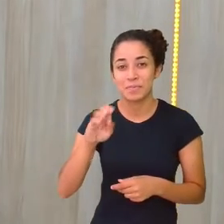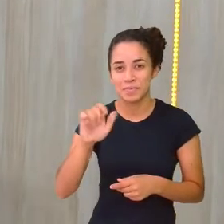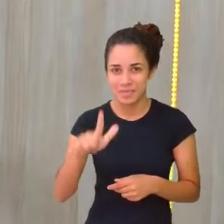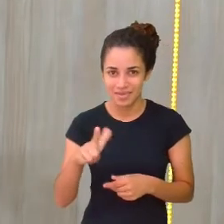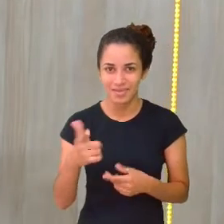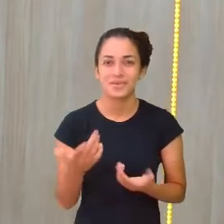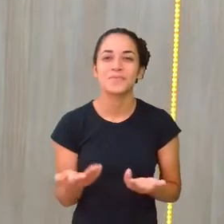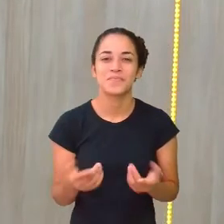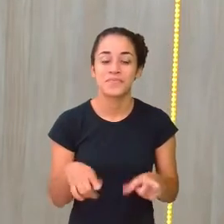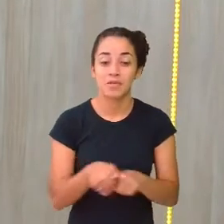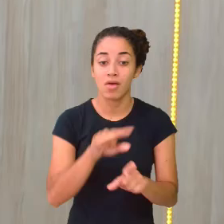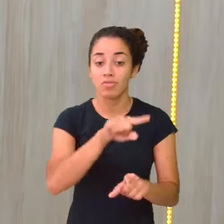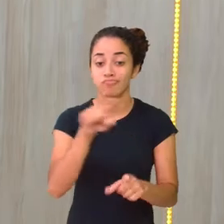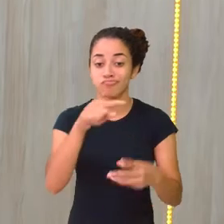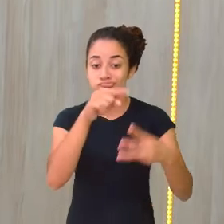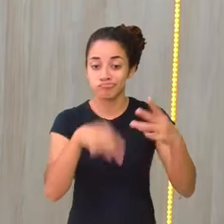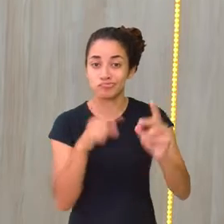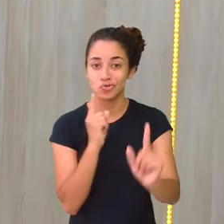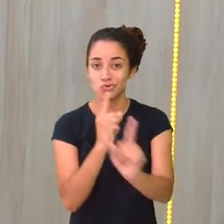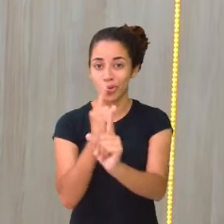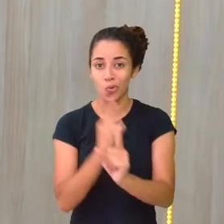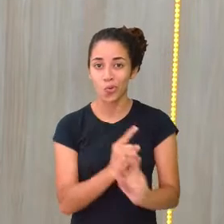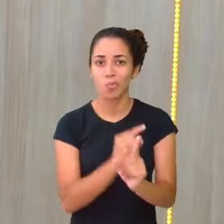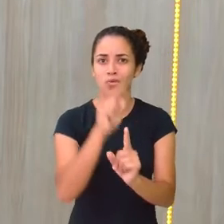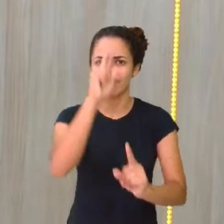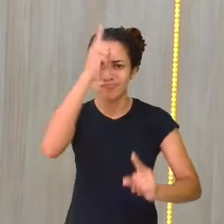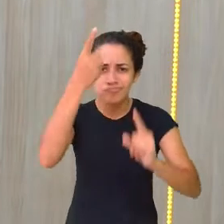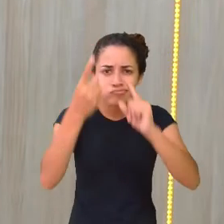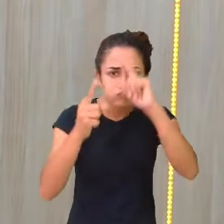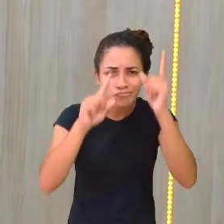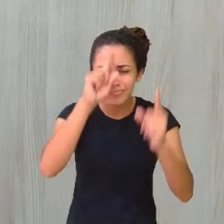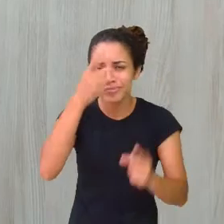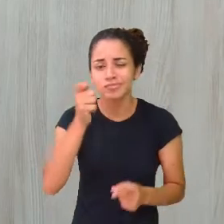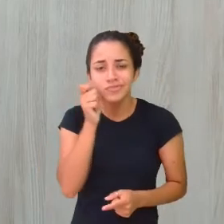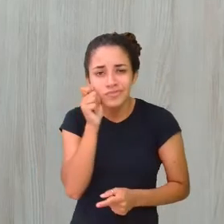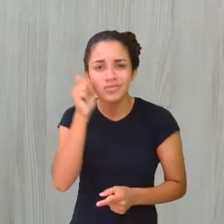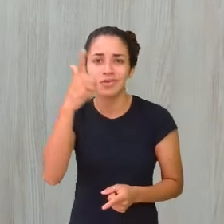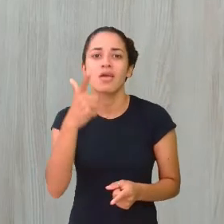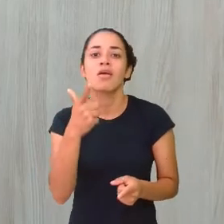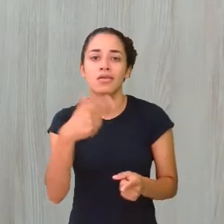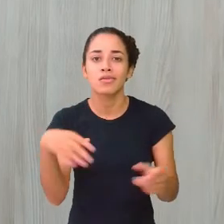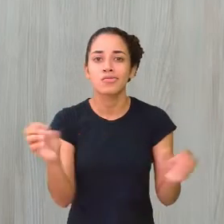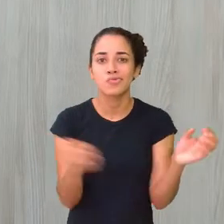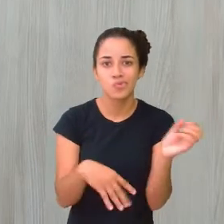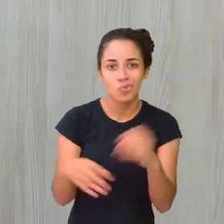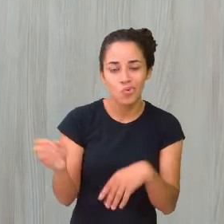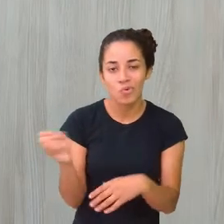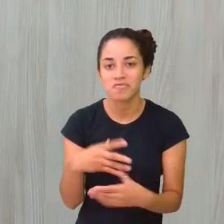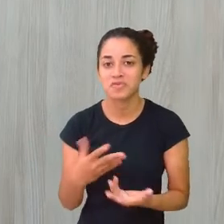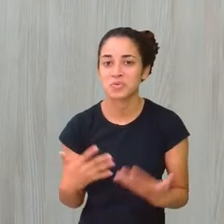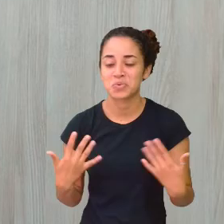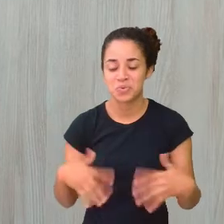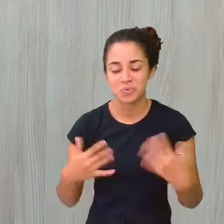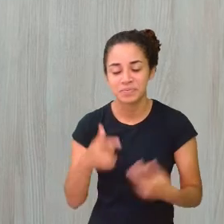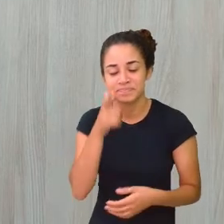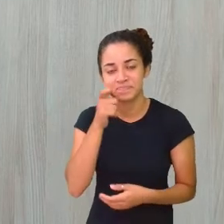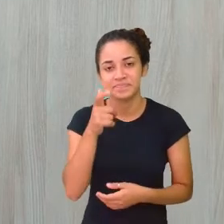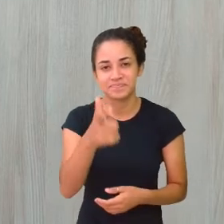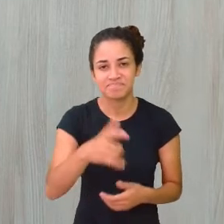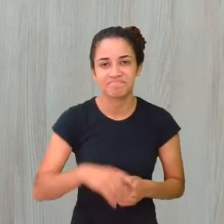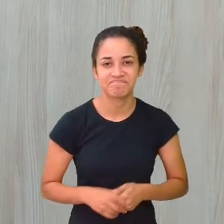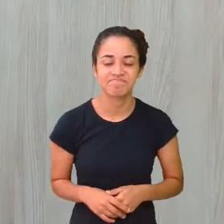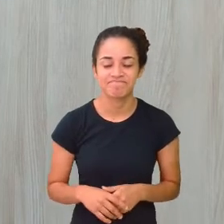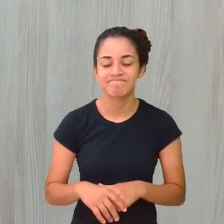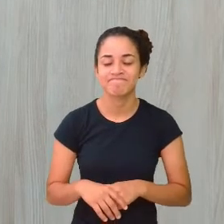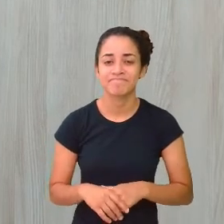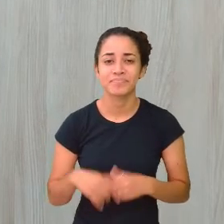nessa descoberta, né, criativa da construção de novas moléculas. Novas moléculas, né? Isso é interessante. Show de bola.